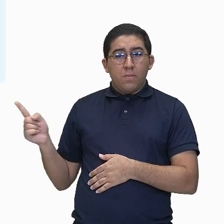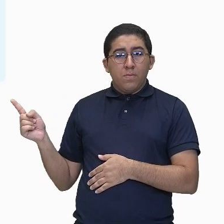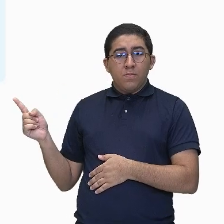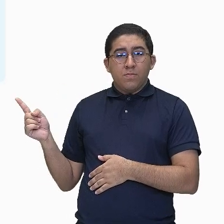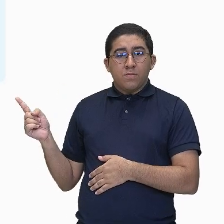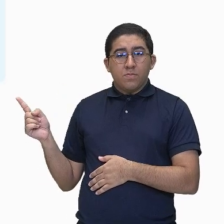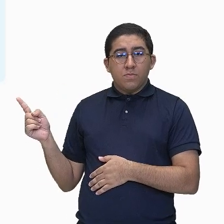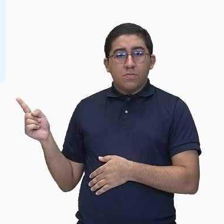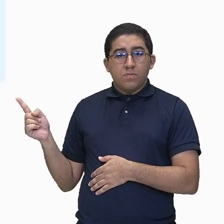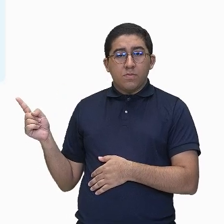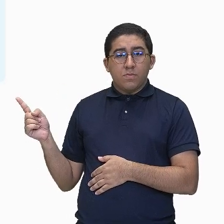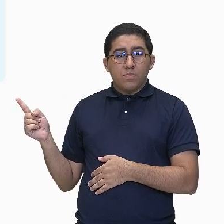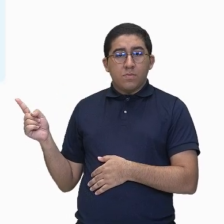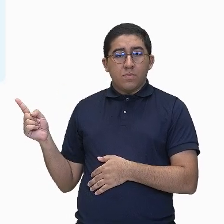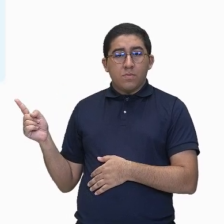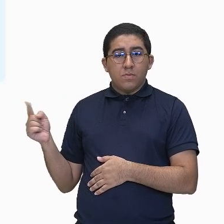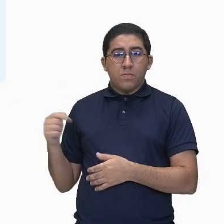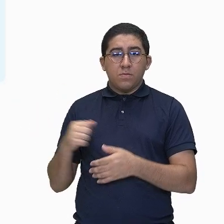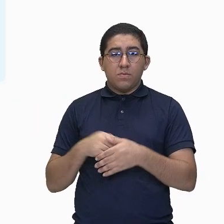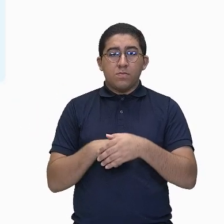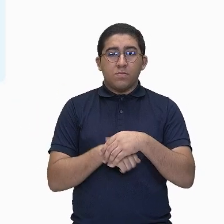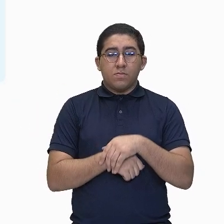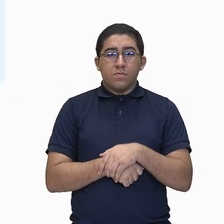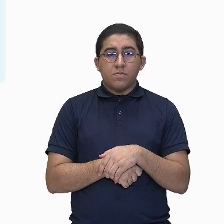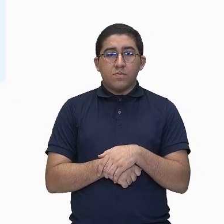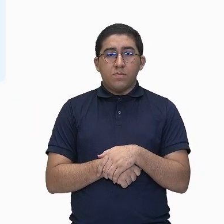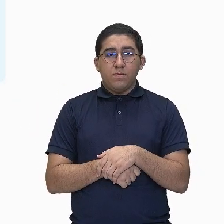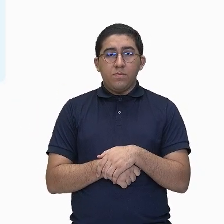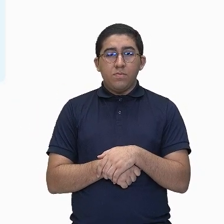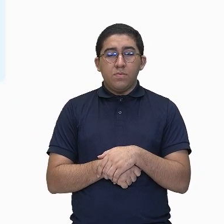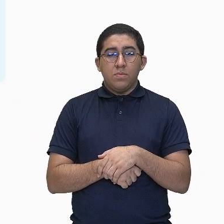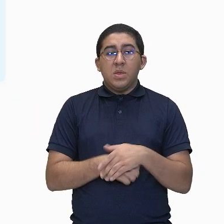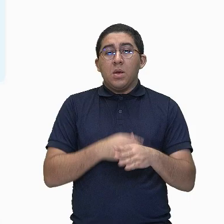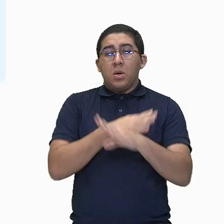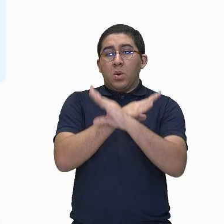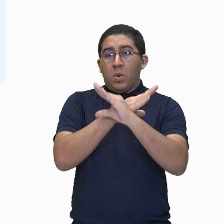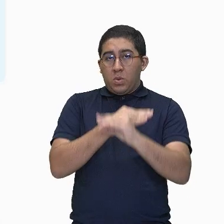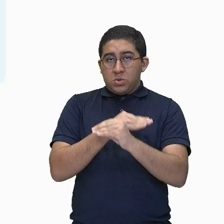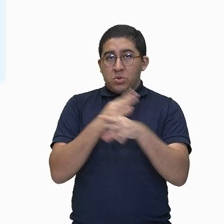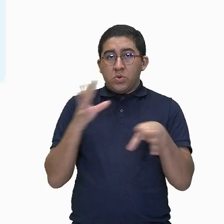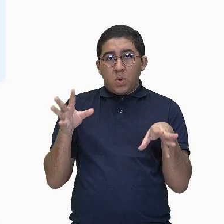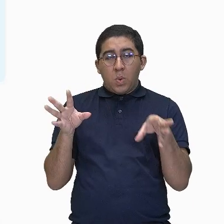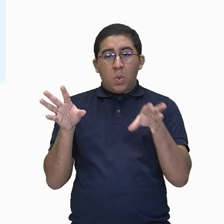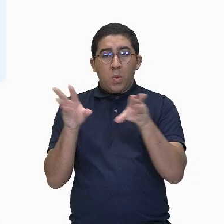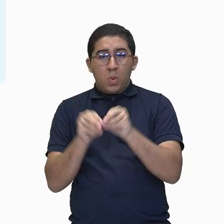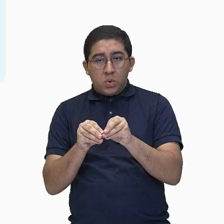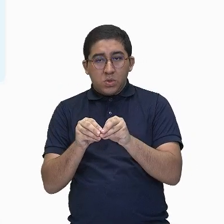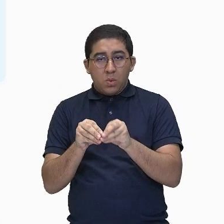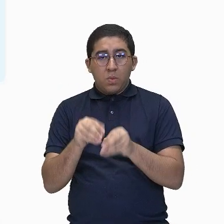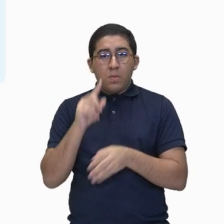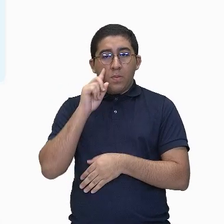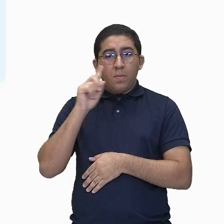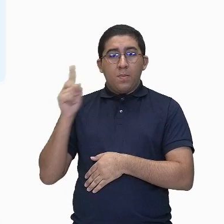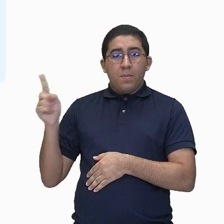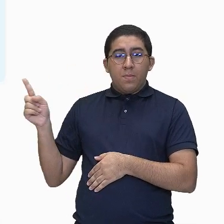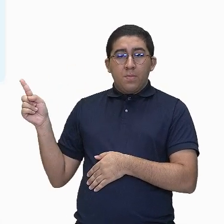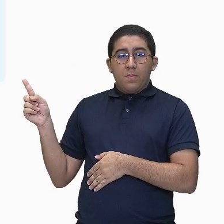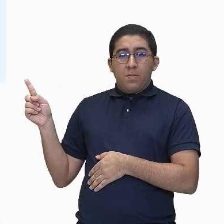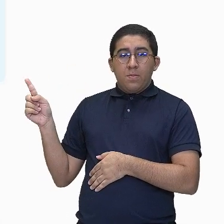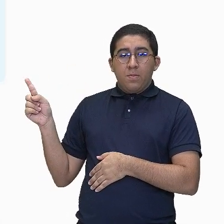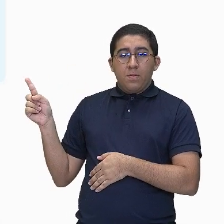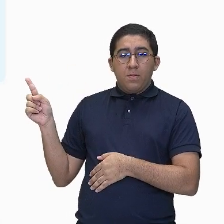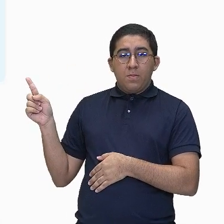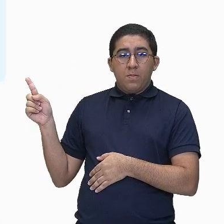o pois, né, o que, o porquanto. As conjunções conclusivas, portanto, por isso, logo,